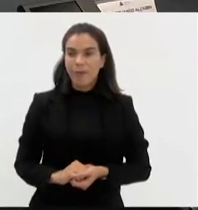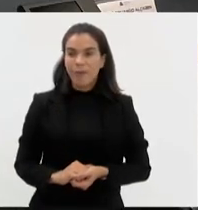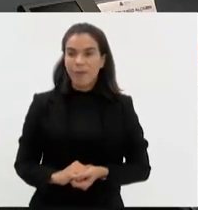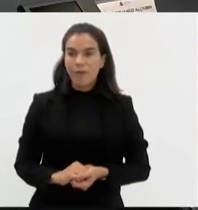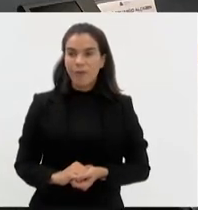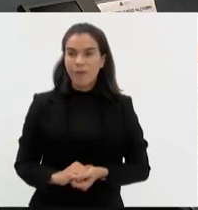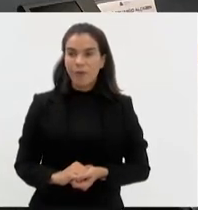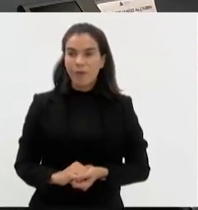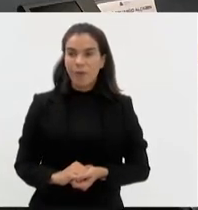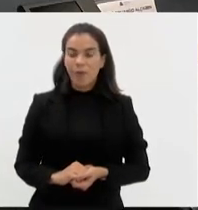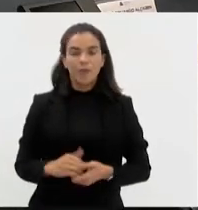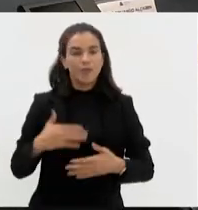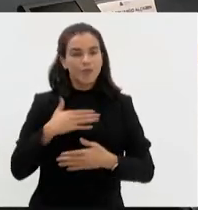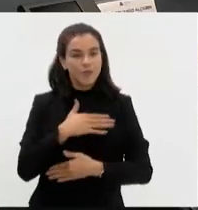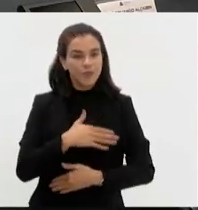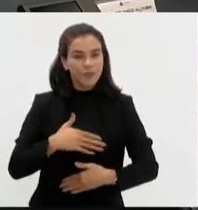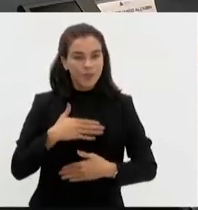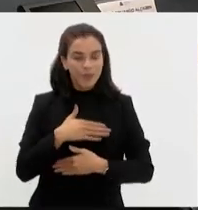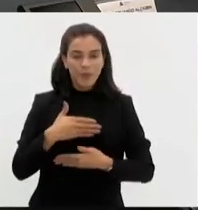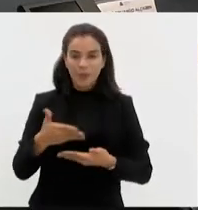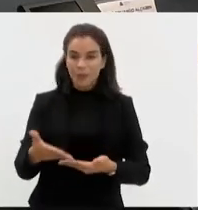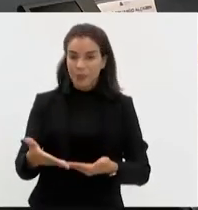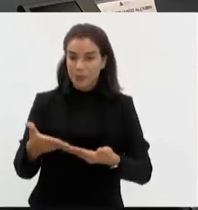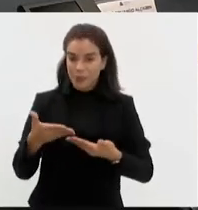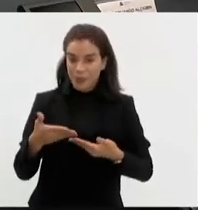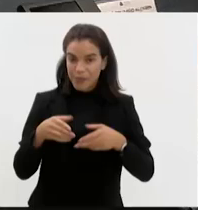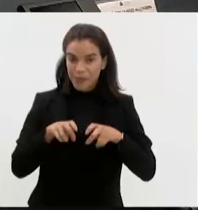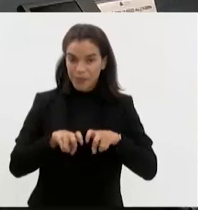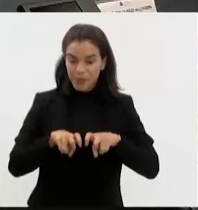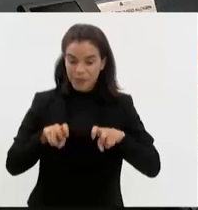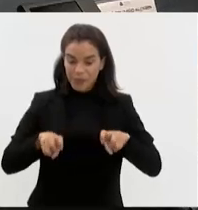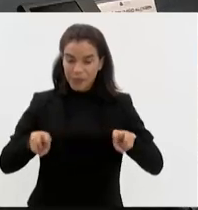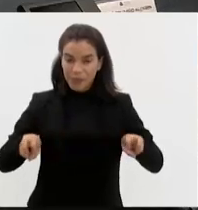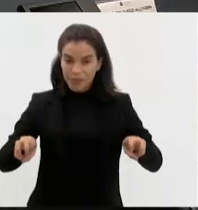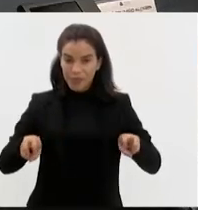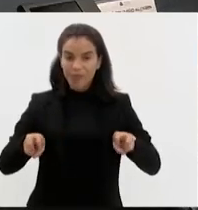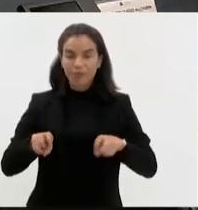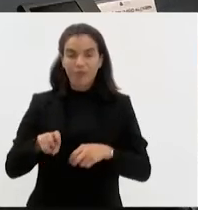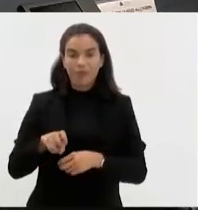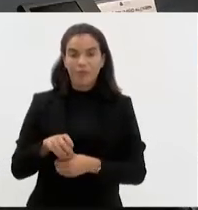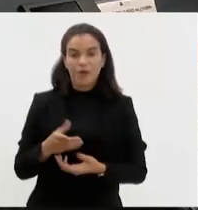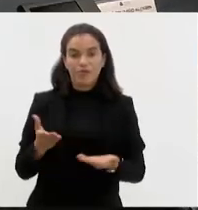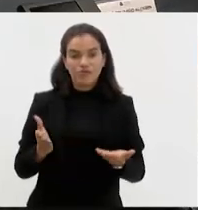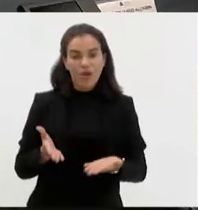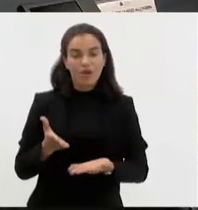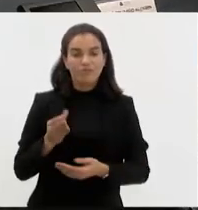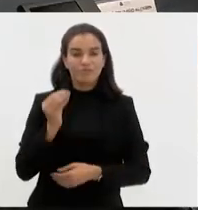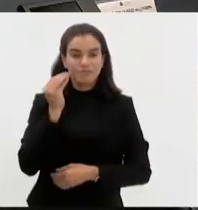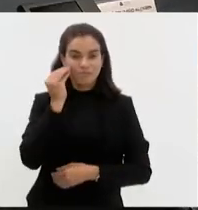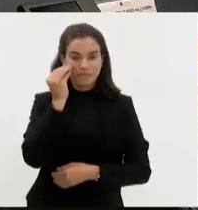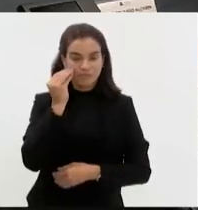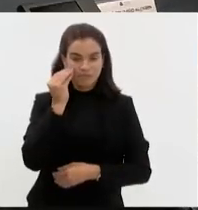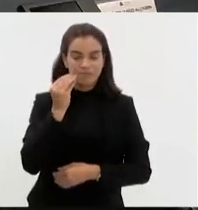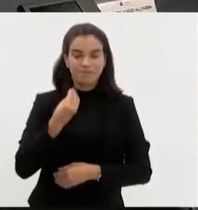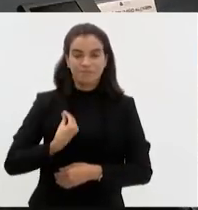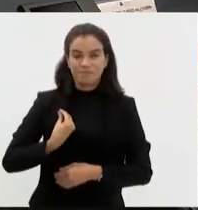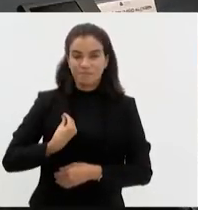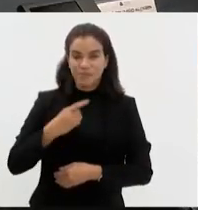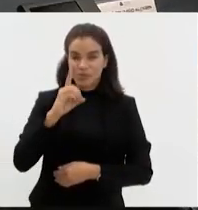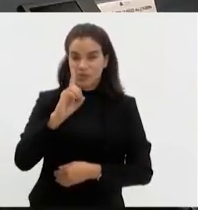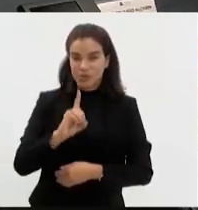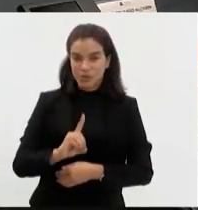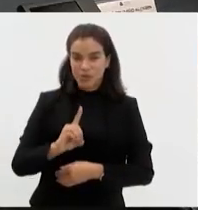Bacelar gostaria de convidar para que possa compor o primeiro painel os já presentes o diretor da Escola